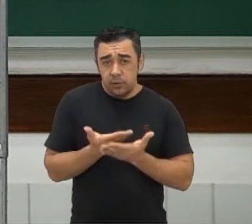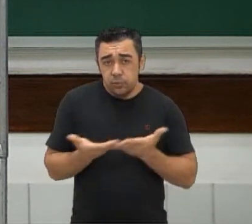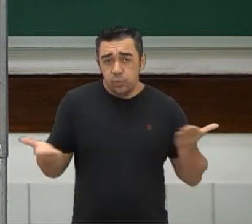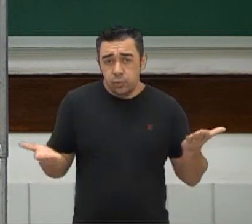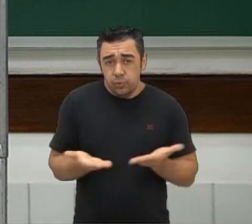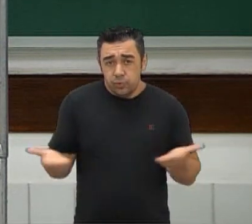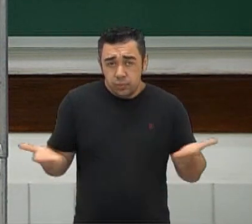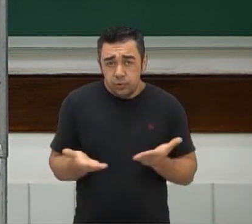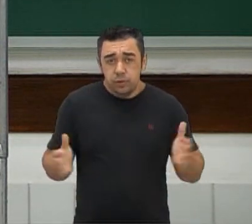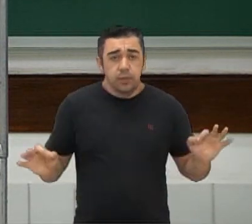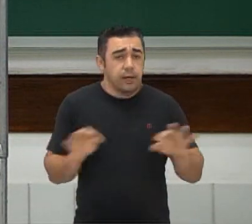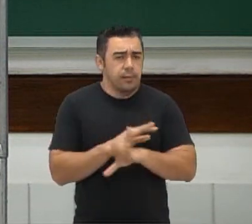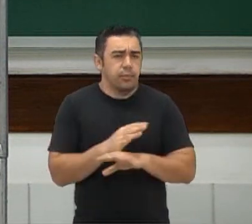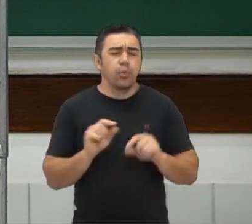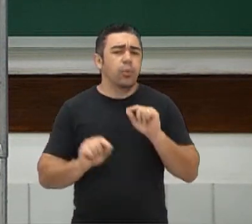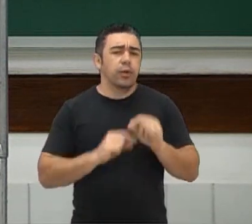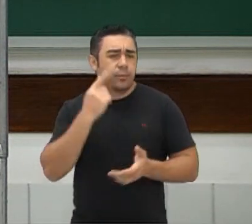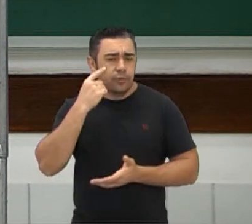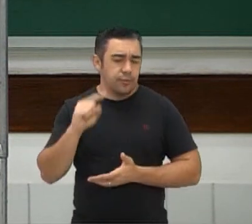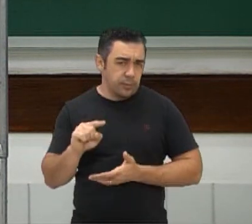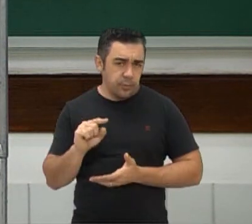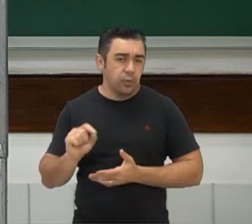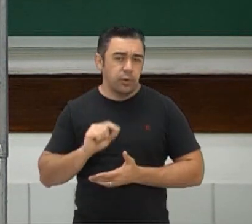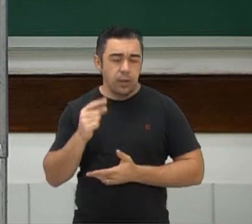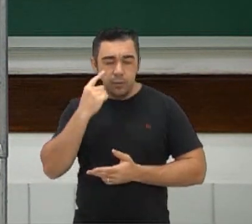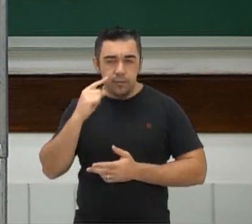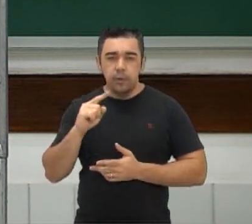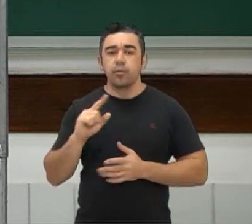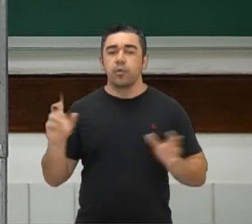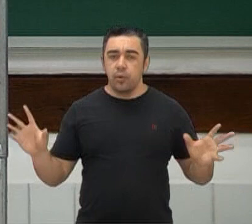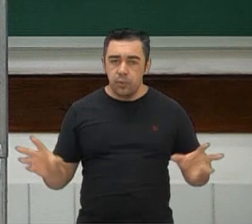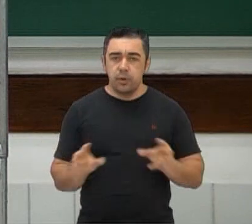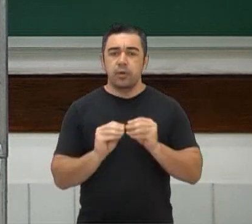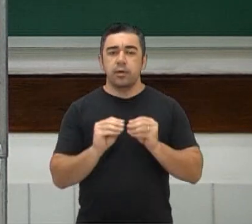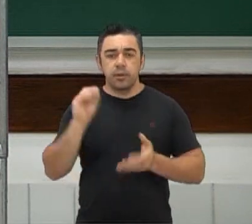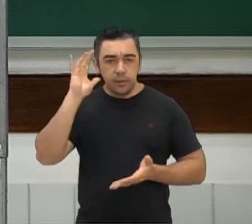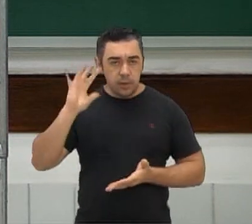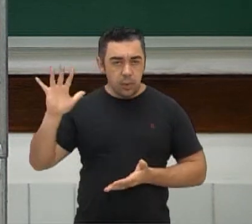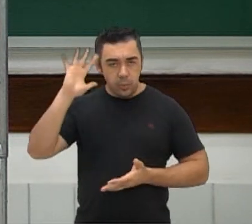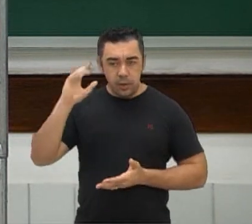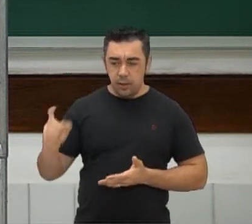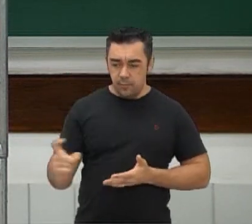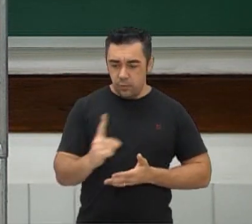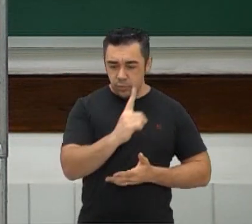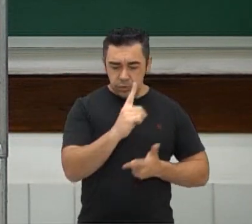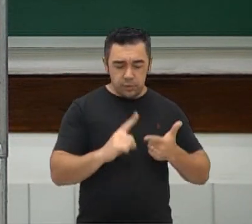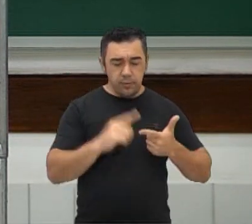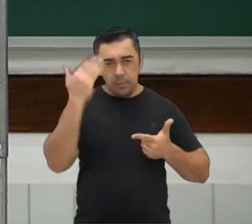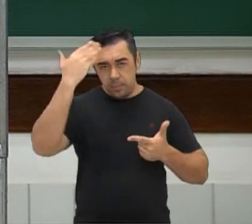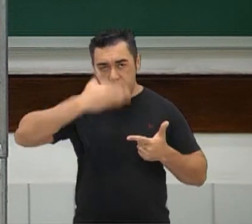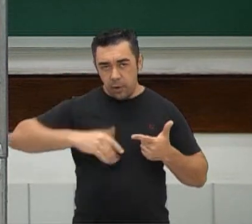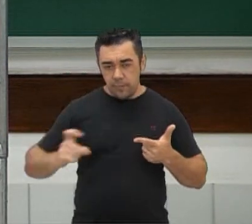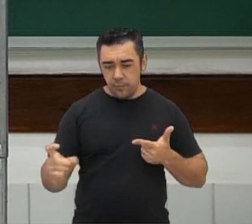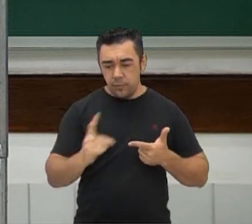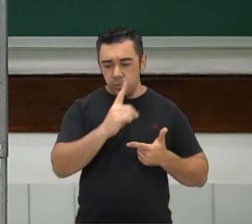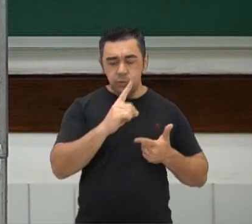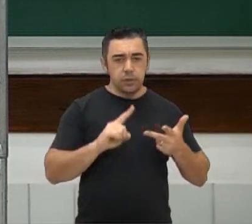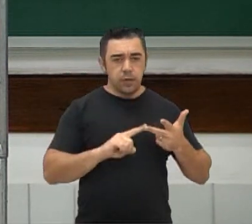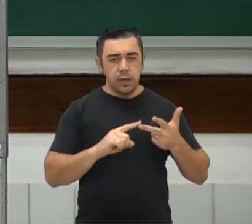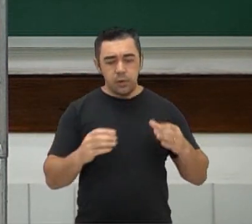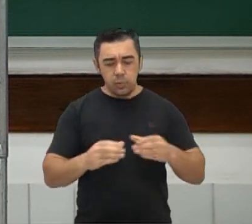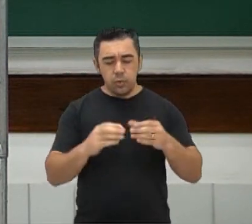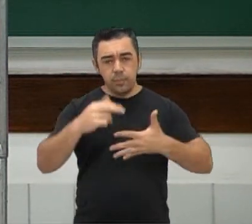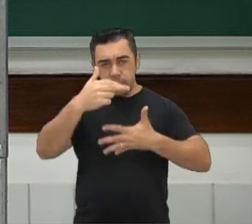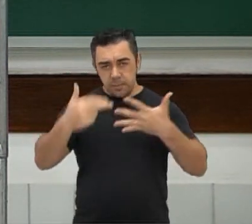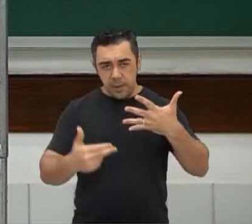então, acabou. O que a gente viu? A gente deu uma retomada aqui nas teorias evolutivas, nas evidências e também no processo de especiação.